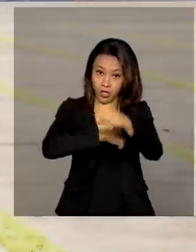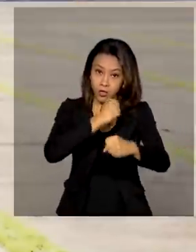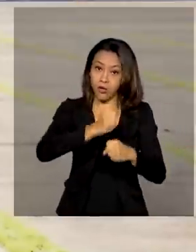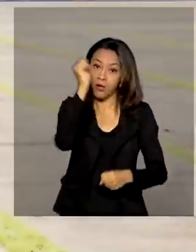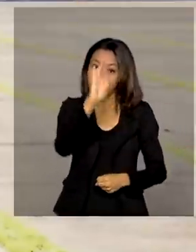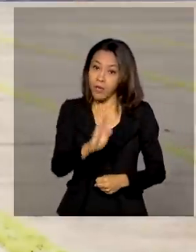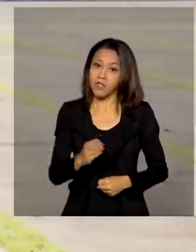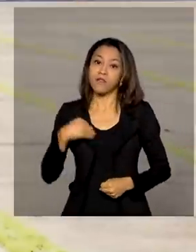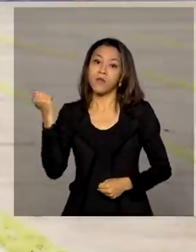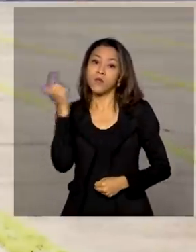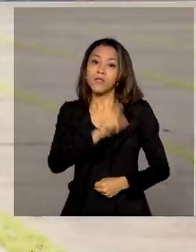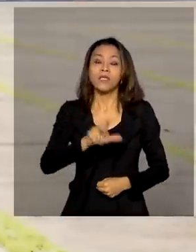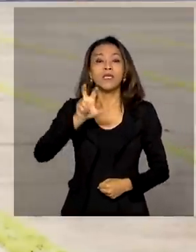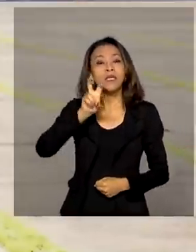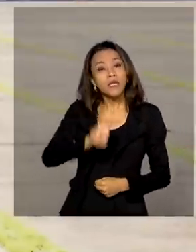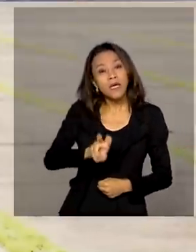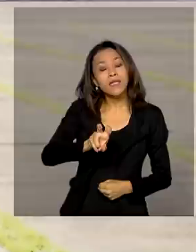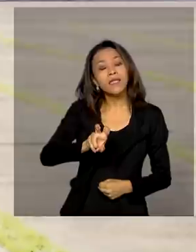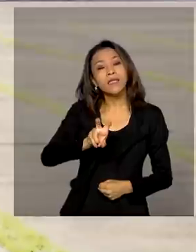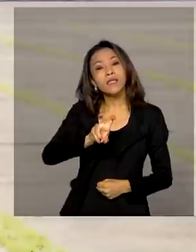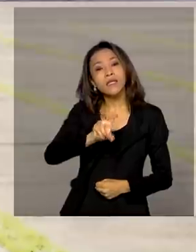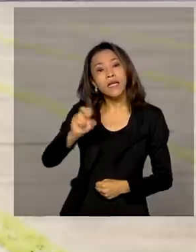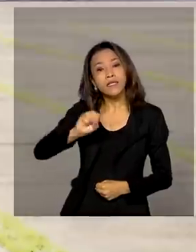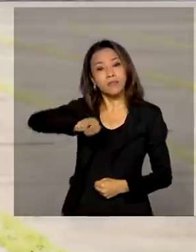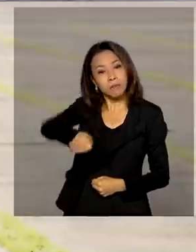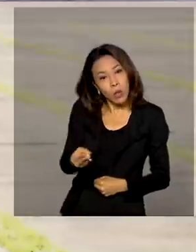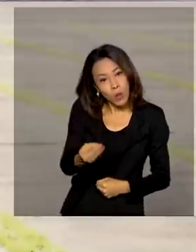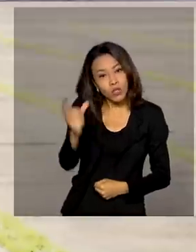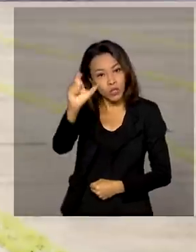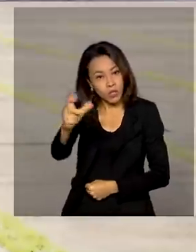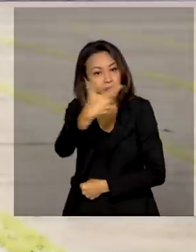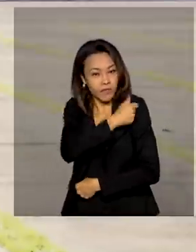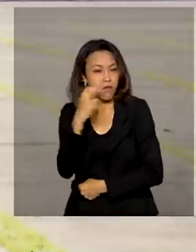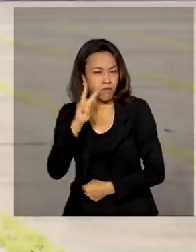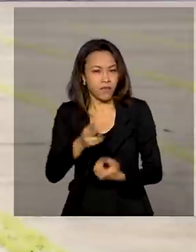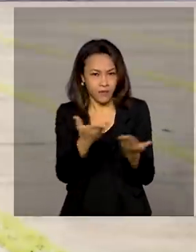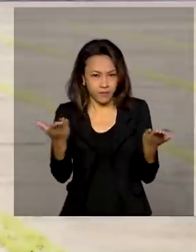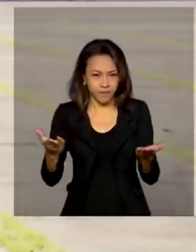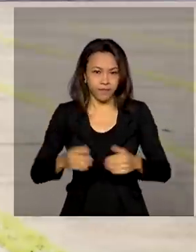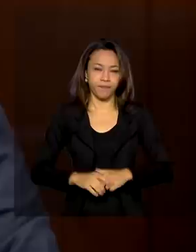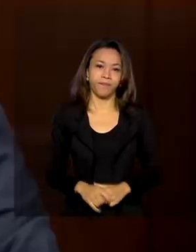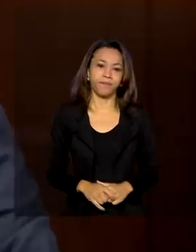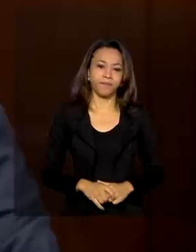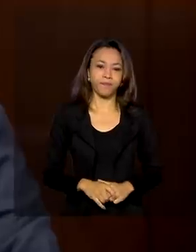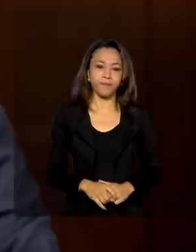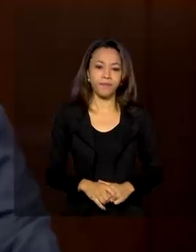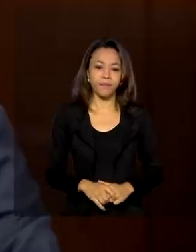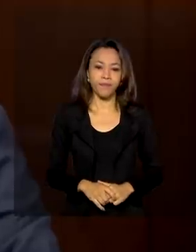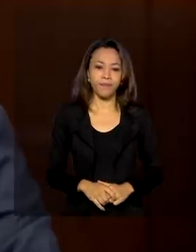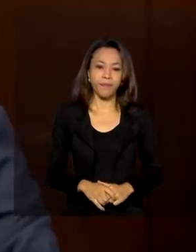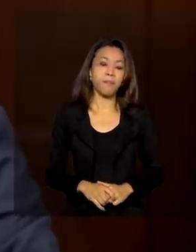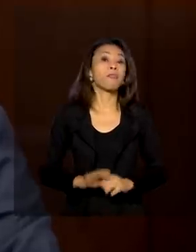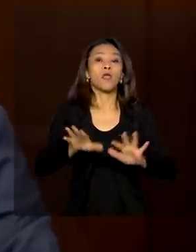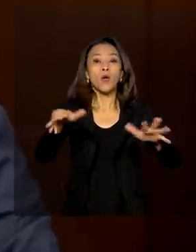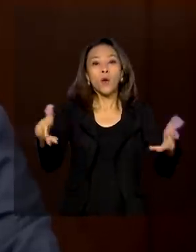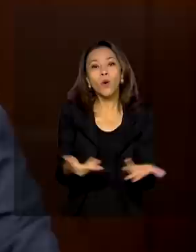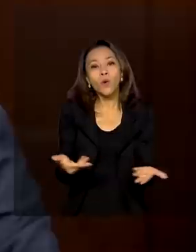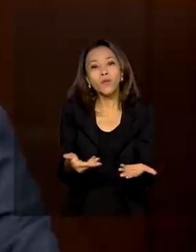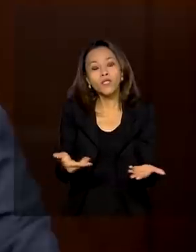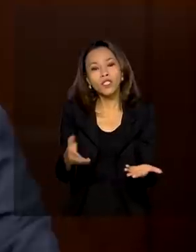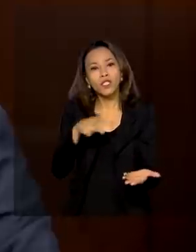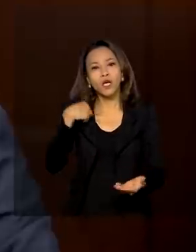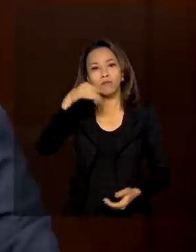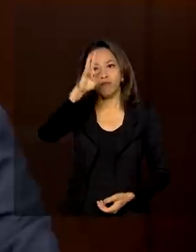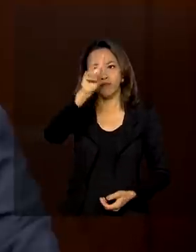alcançado vai à 500 bilhões de doses para vacinar toda a população Vamos ouvir o que hoje somos